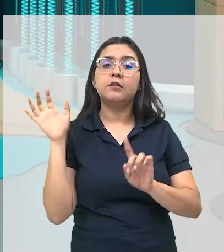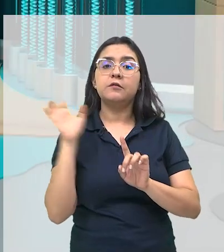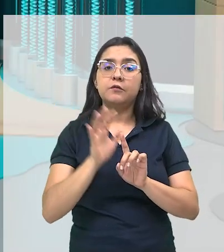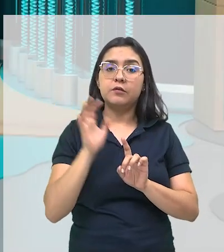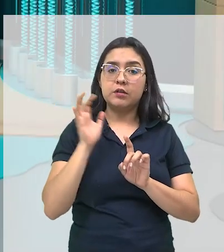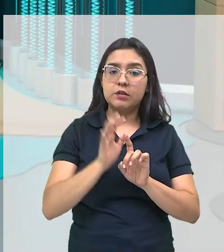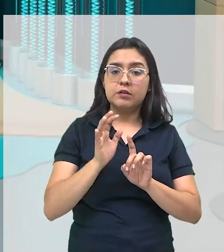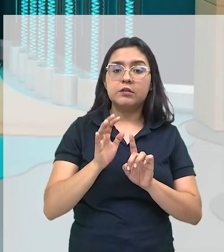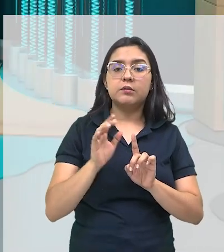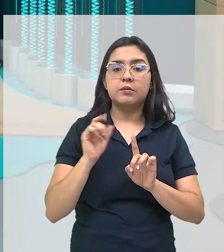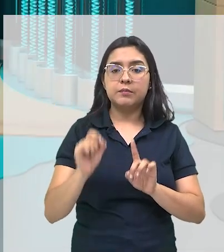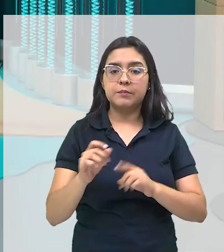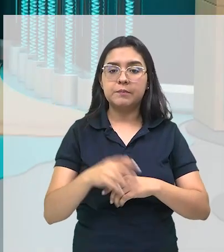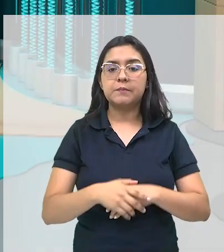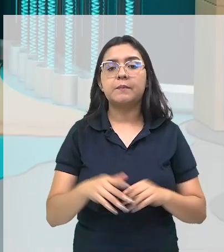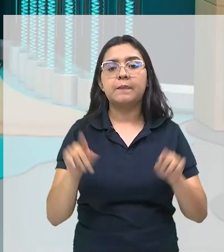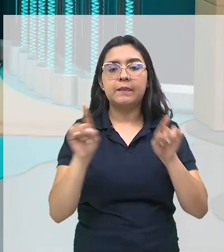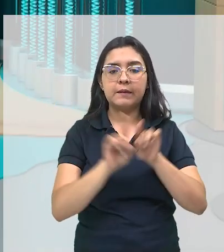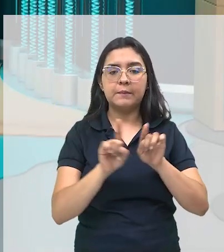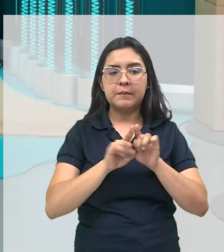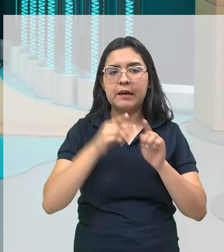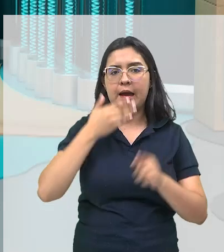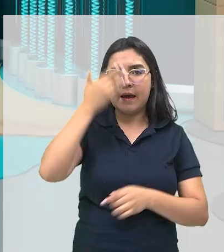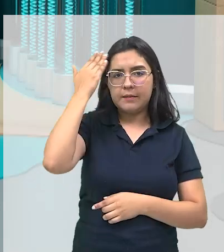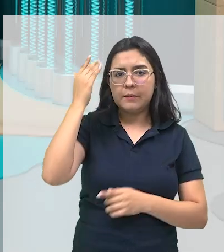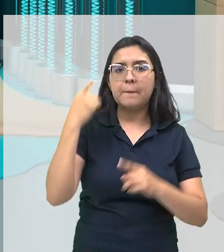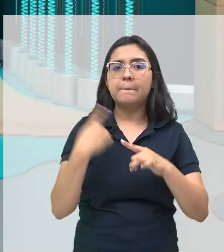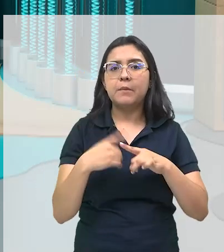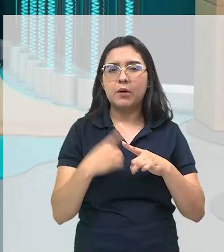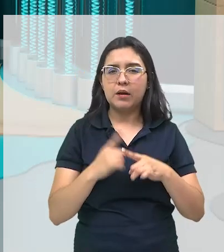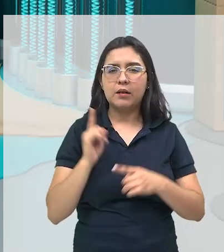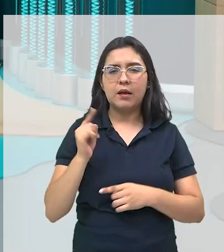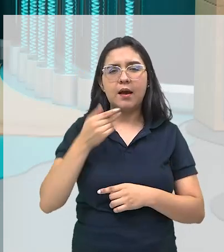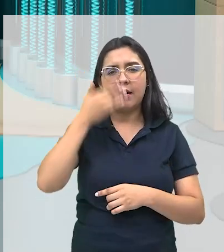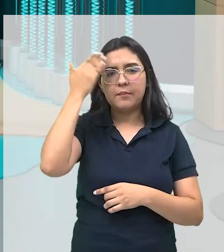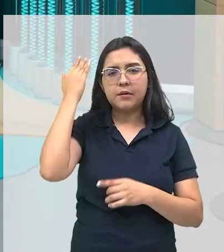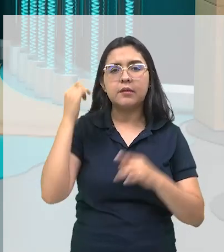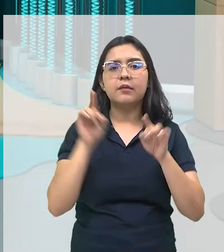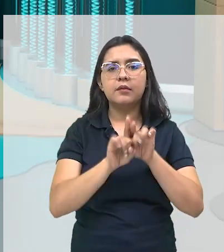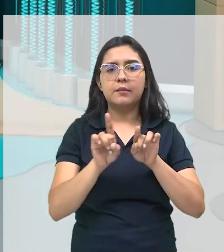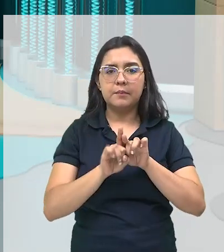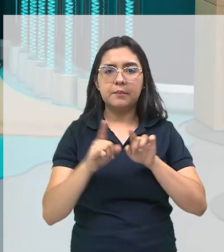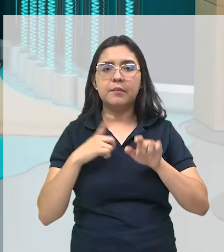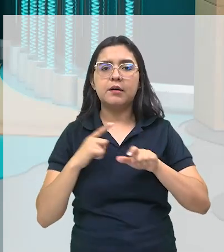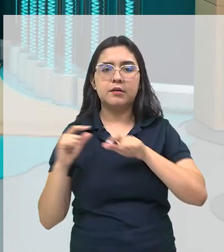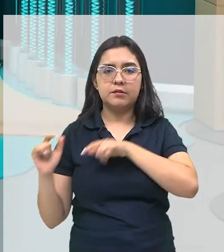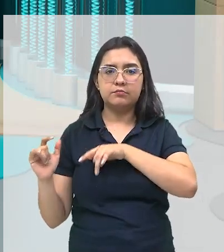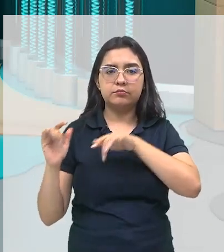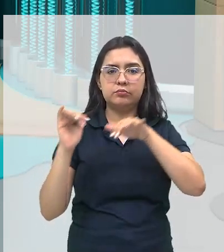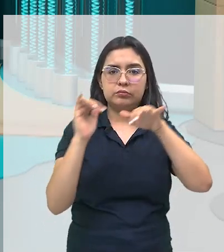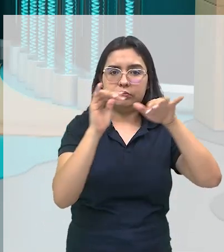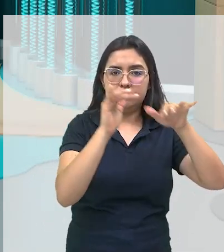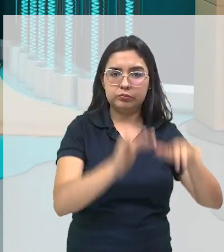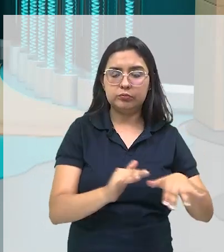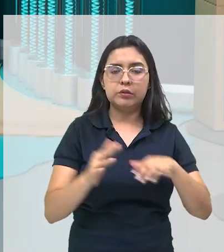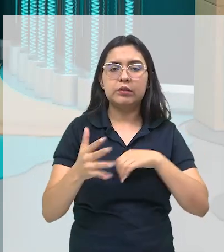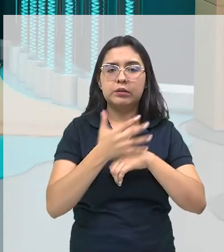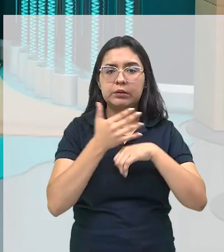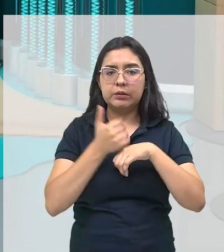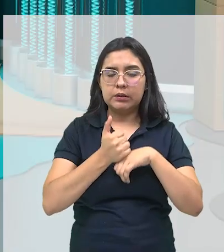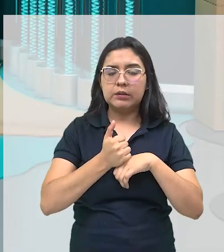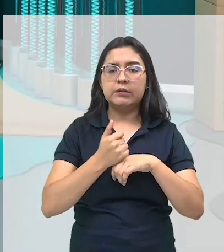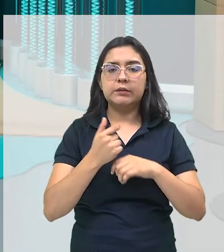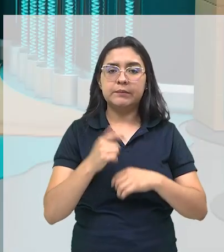por ritmos árabes, né? Porque os árabes também invadiram a Espanha na época da